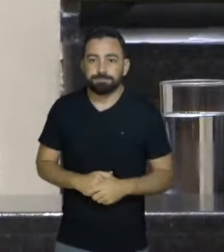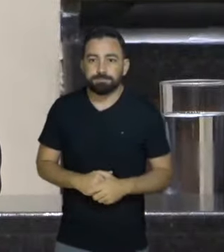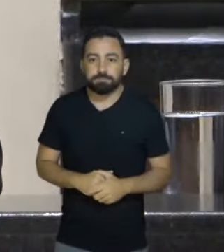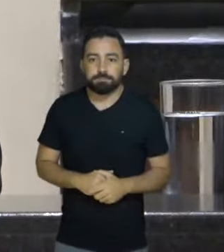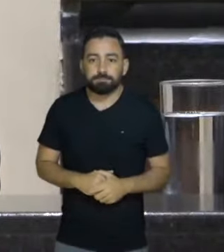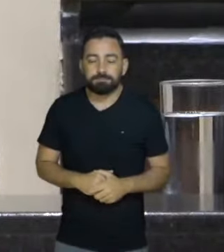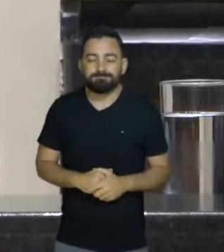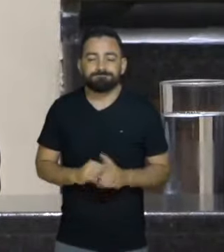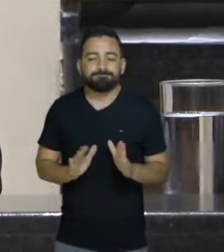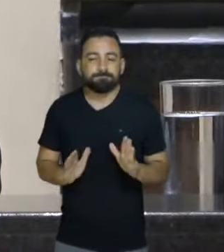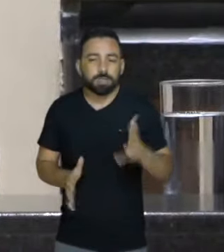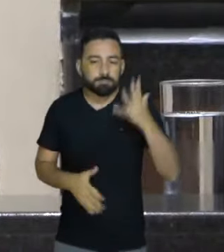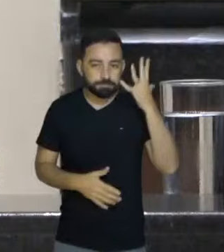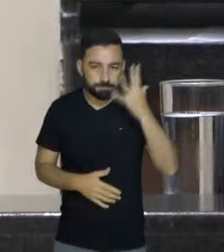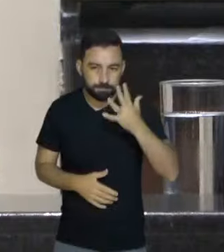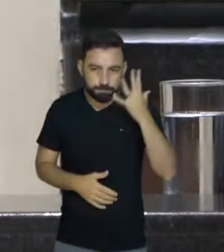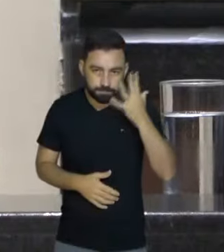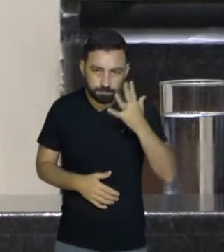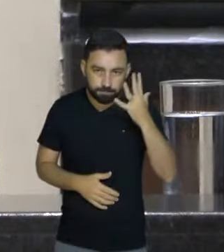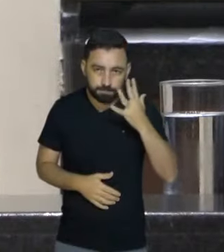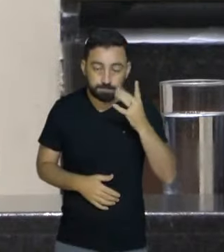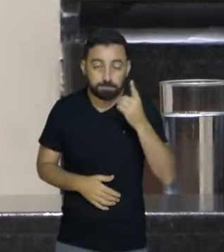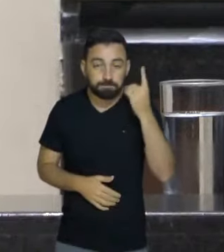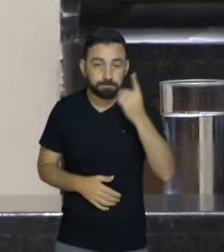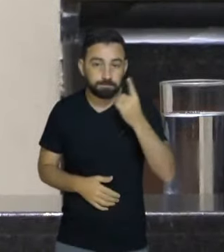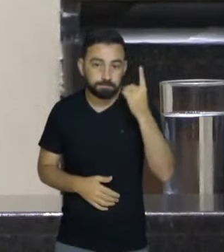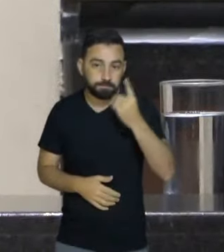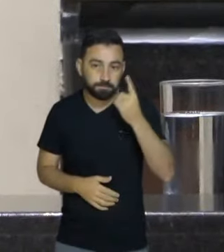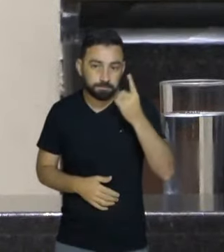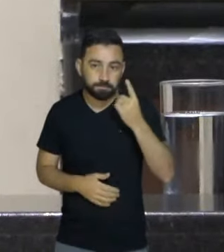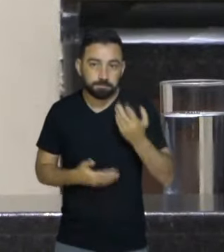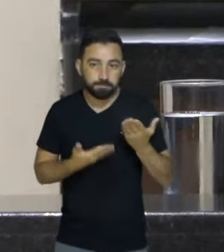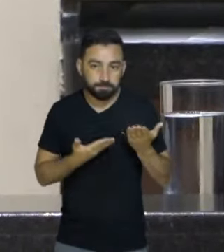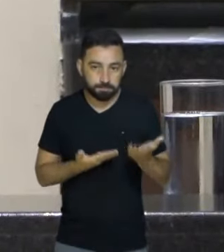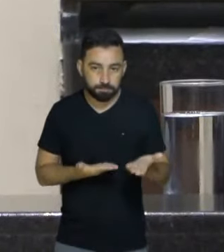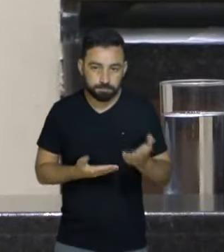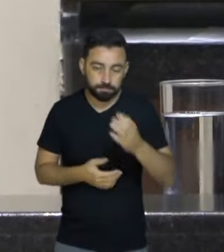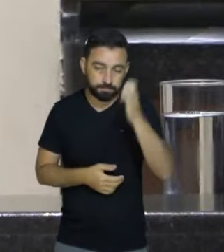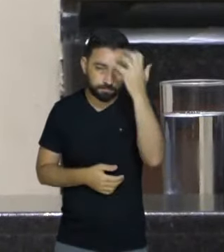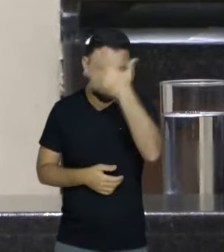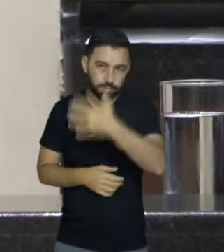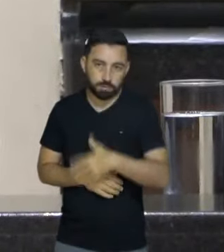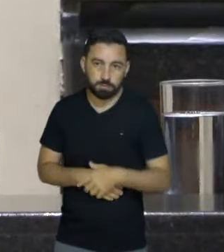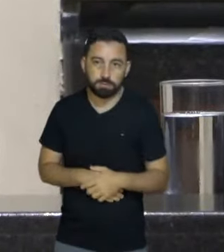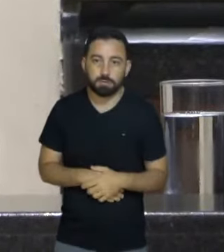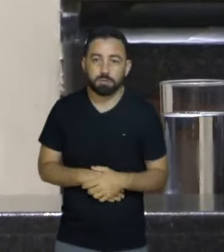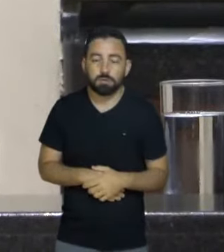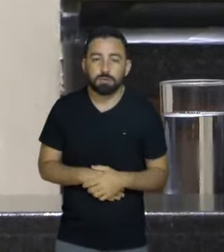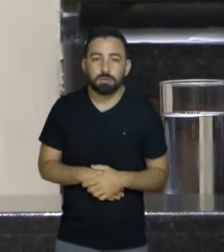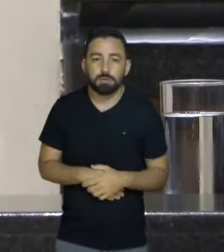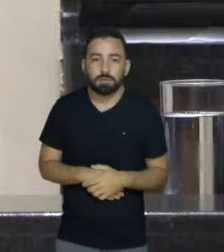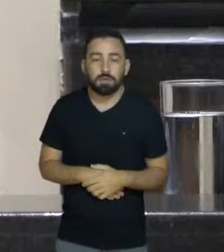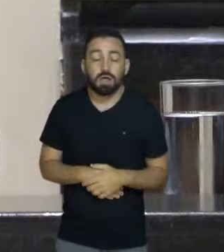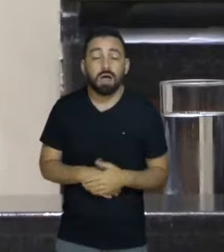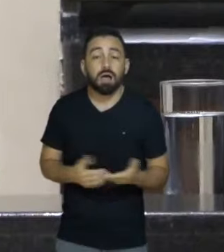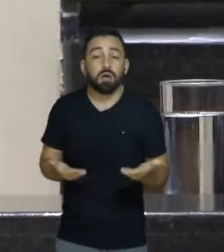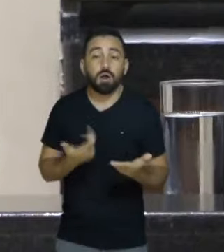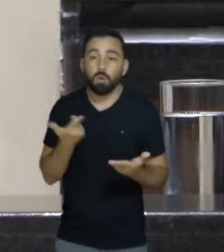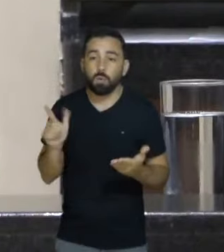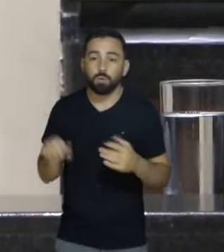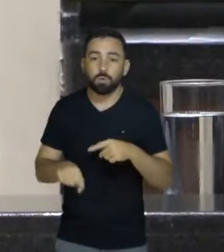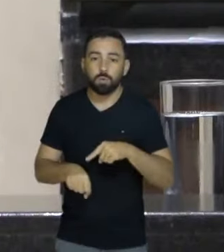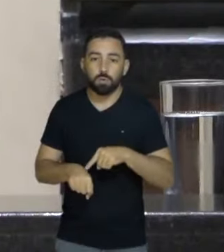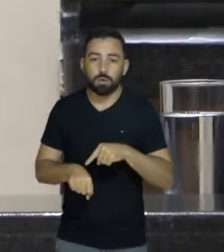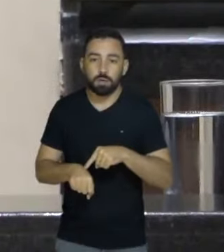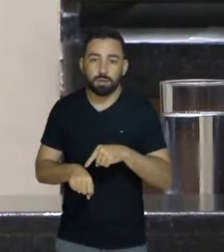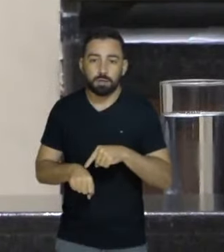Feita a manifestação, deputado Eberson Stein. Na sequência, o horário pertence ao